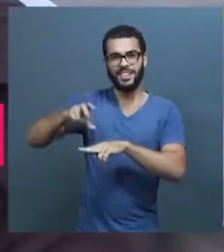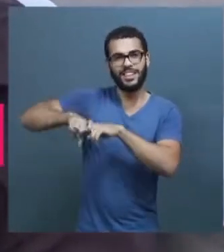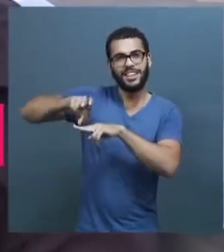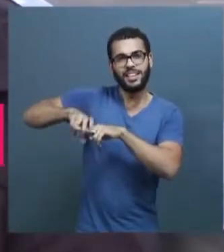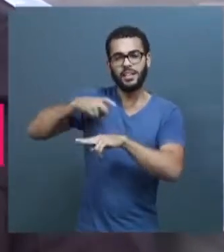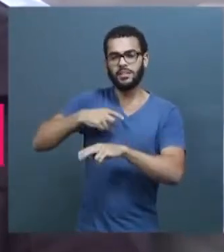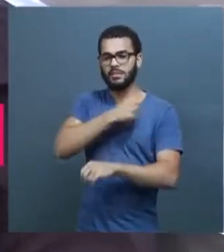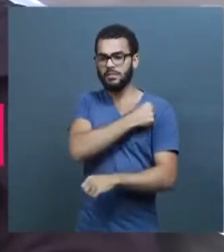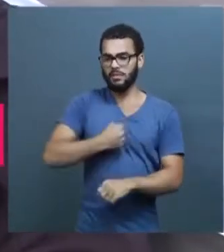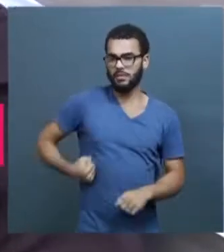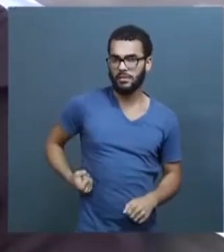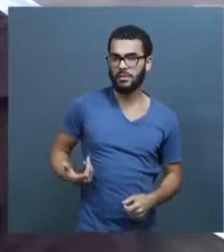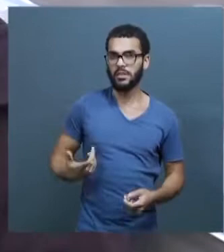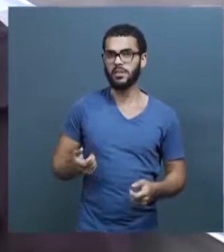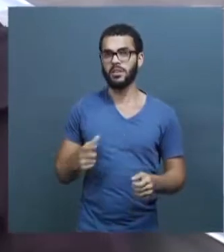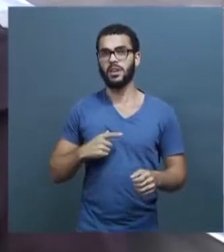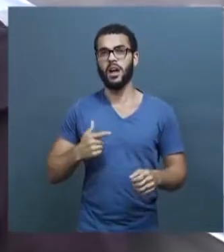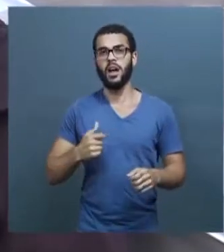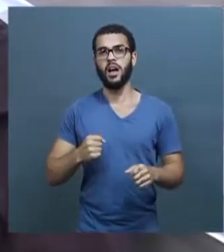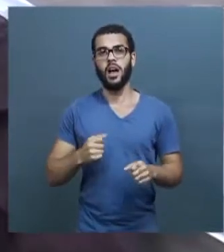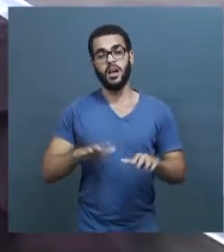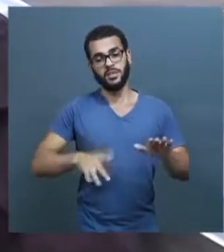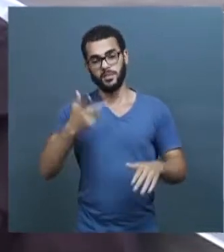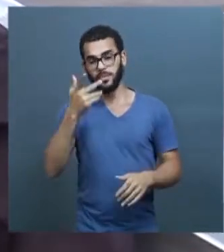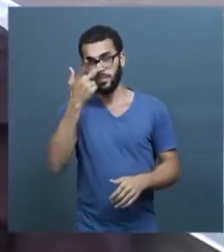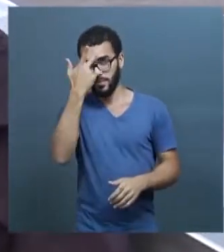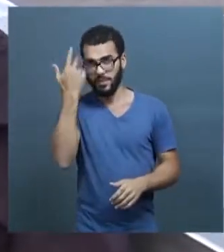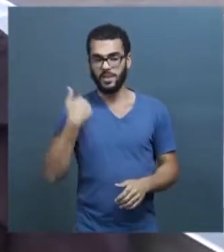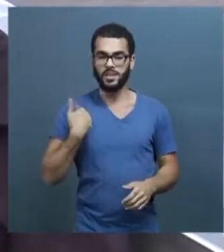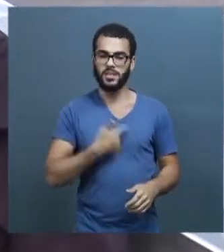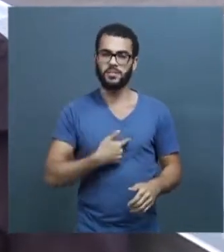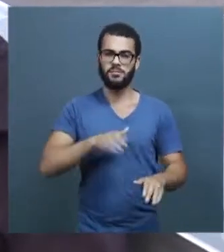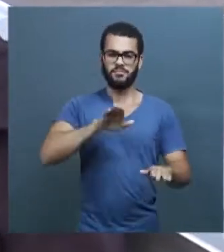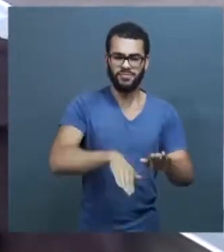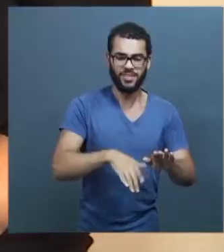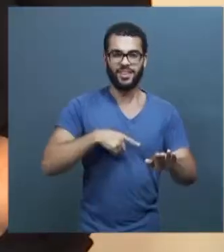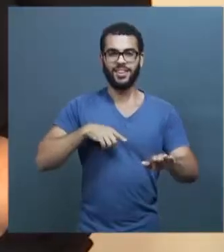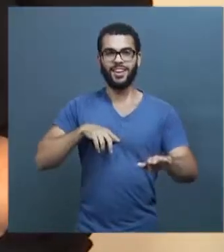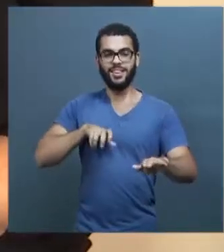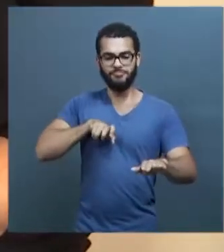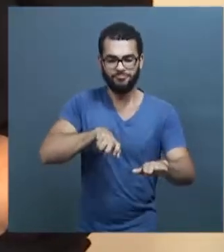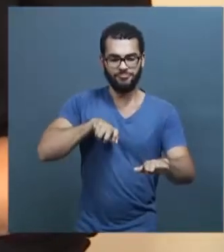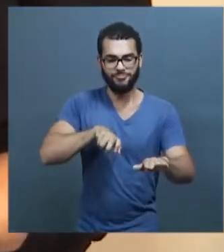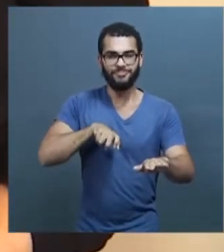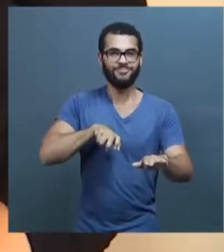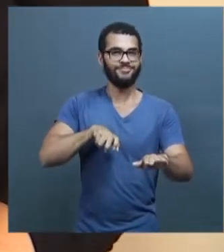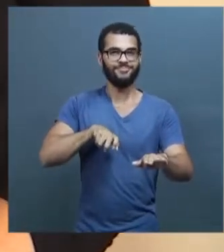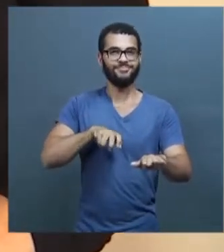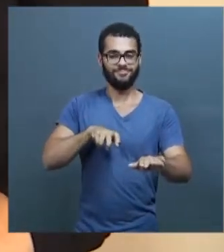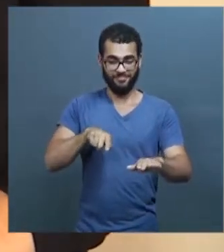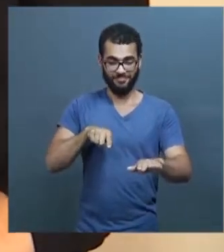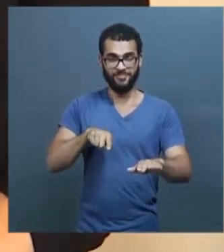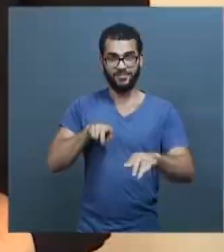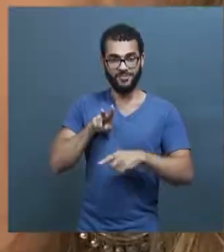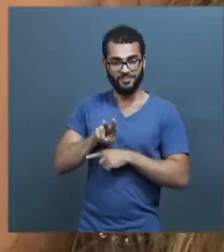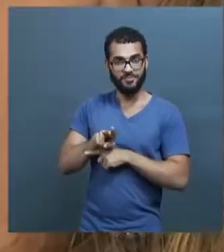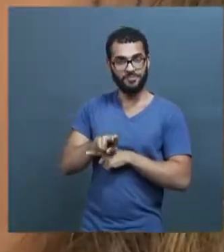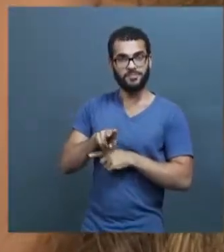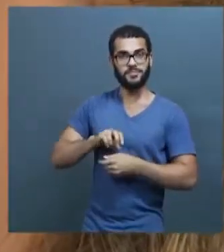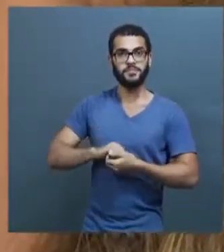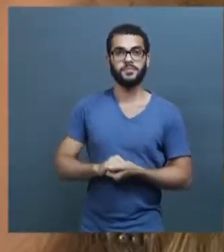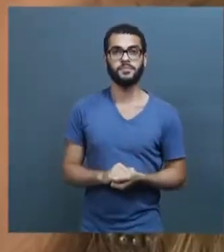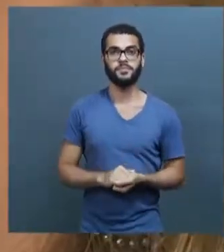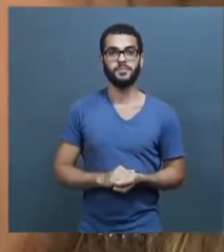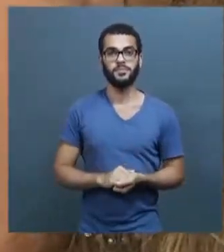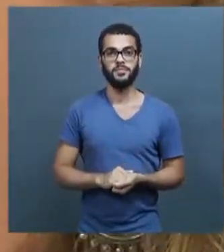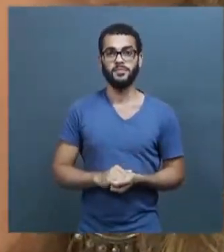E às vezes quando a gente tem que dar uma brecada um pouco mais firme, então as crianças estão sempre seguras na parte de trás, né? Para esta antropóloga, as mudanças precisam